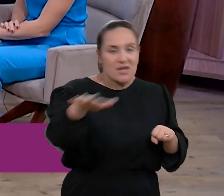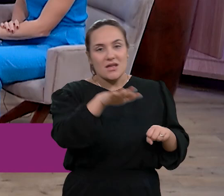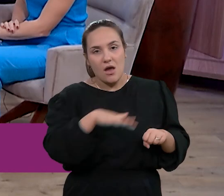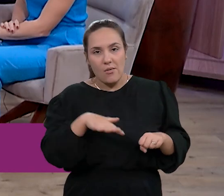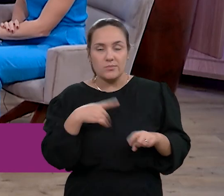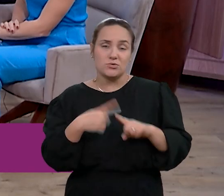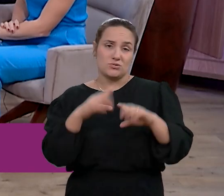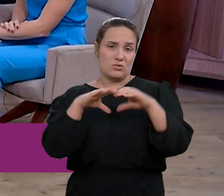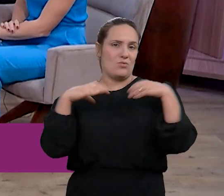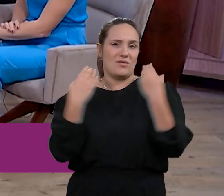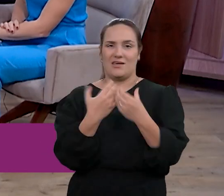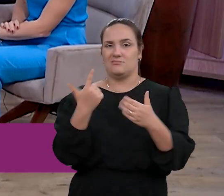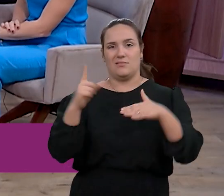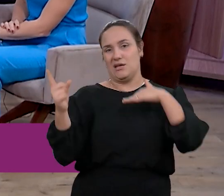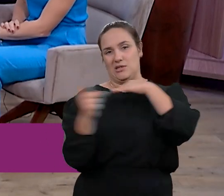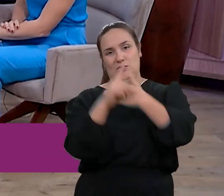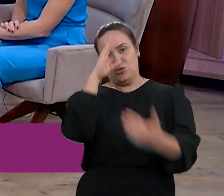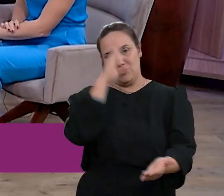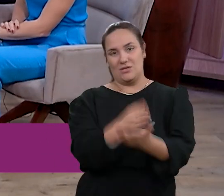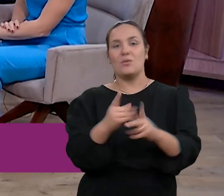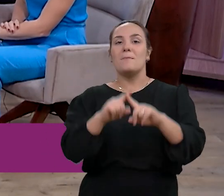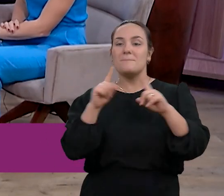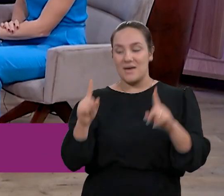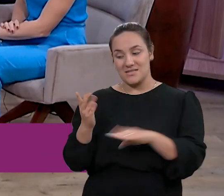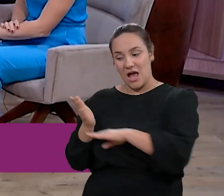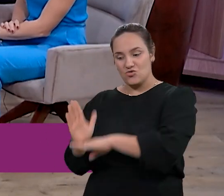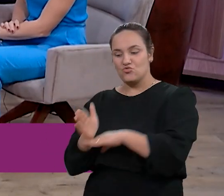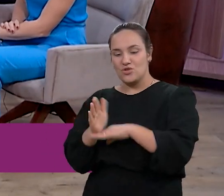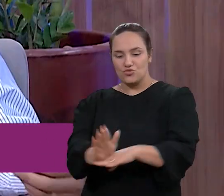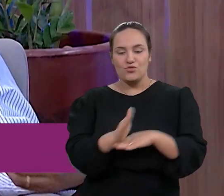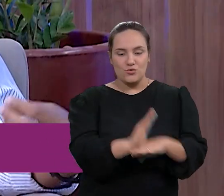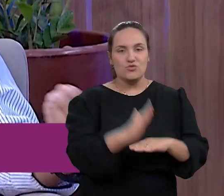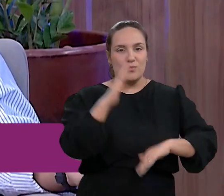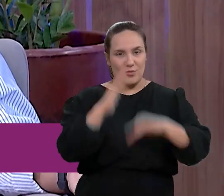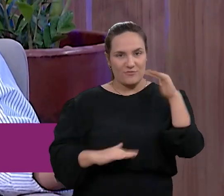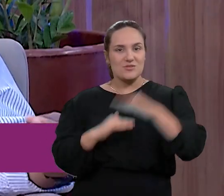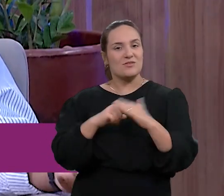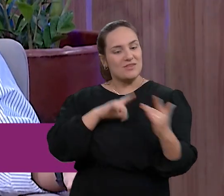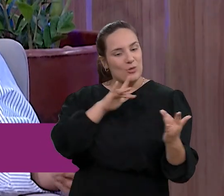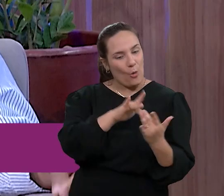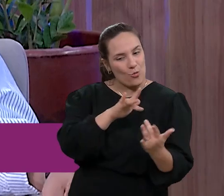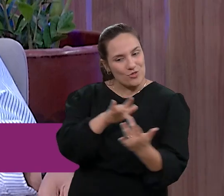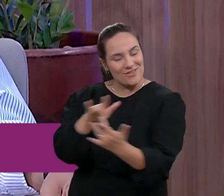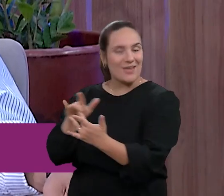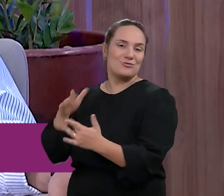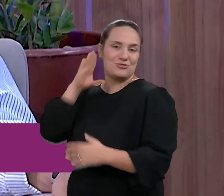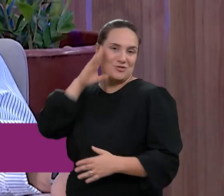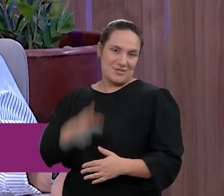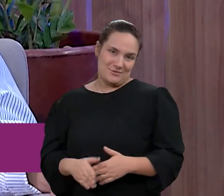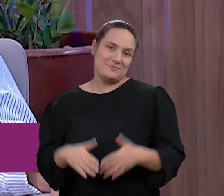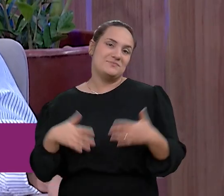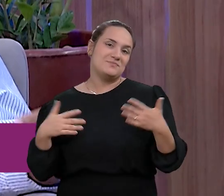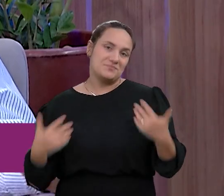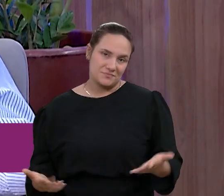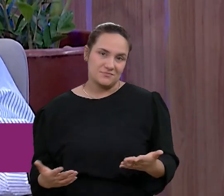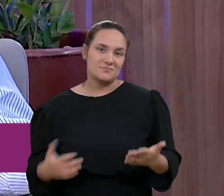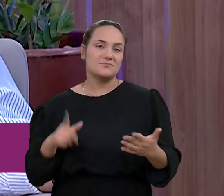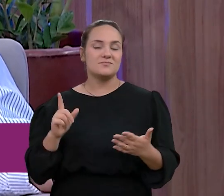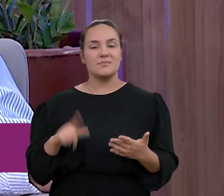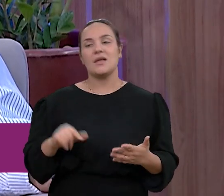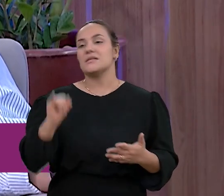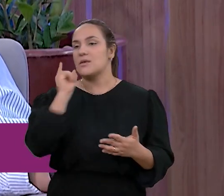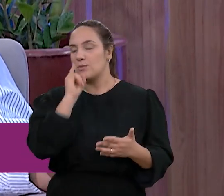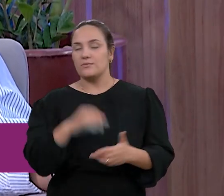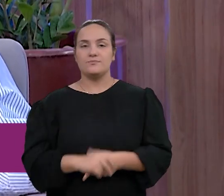promove atendimentos diretos mas ela influencia quem faz isso então ela eu um acho que um caso é importante é uma